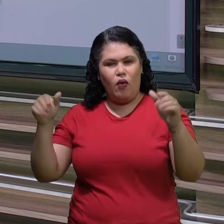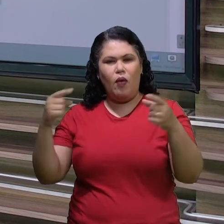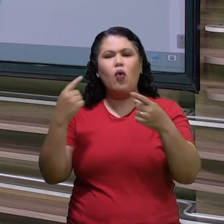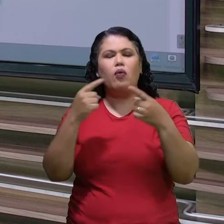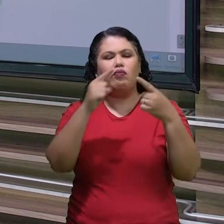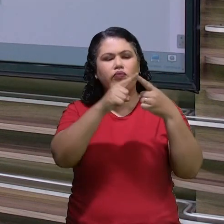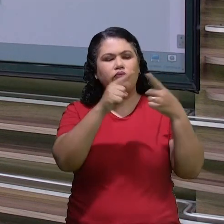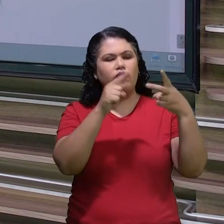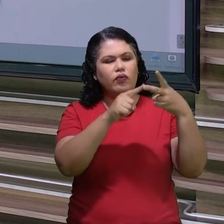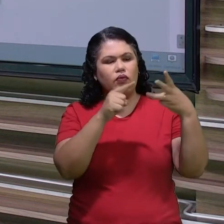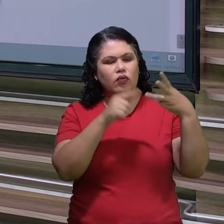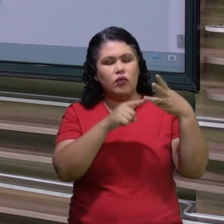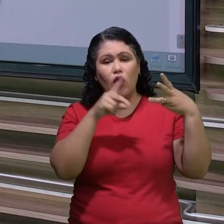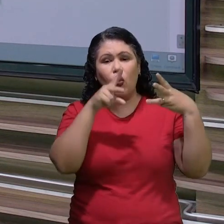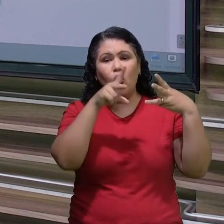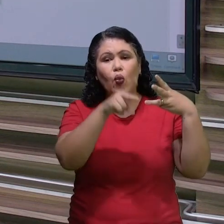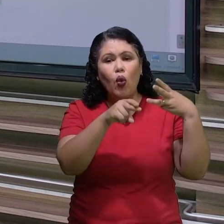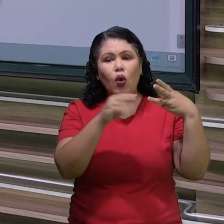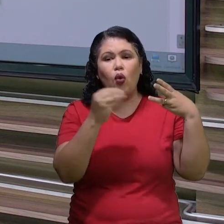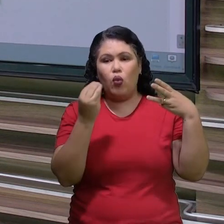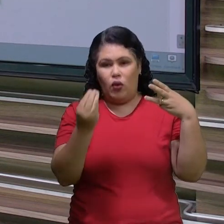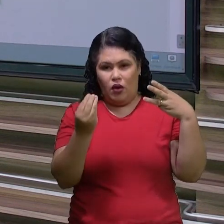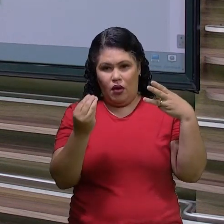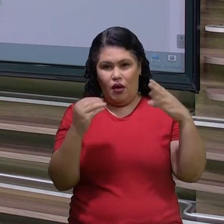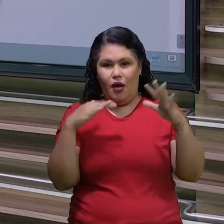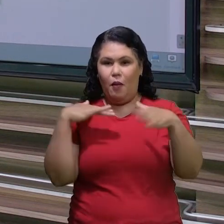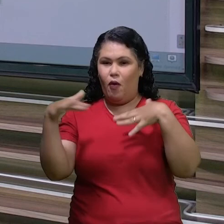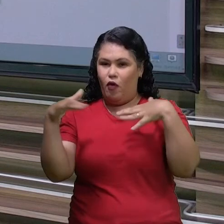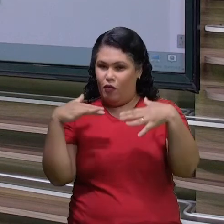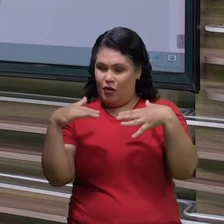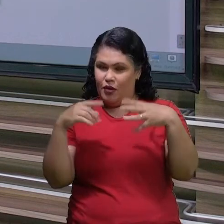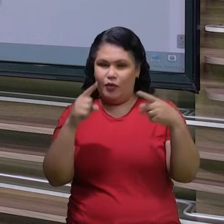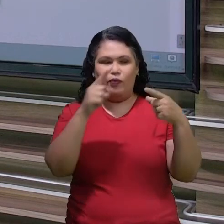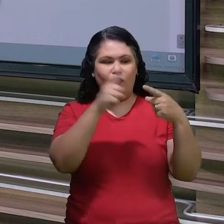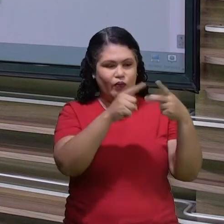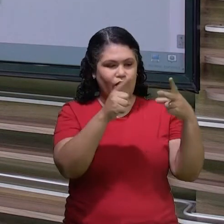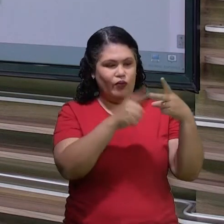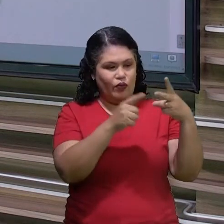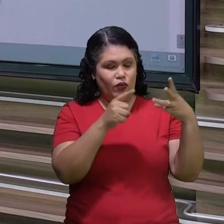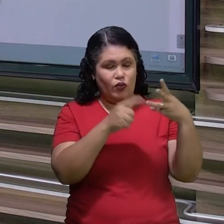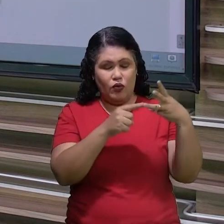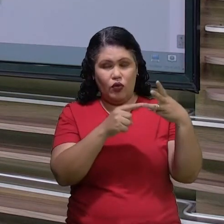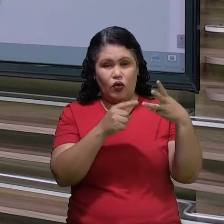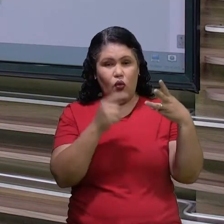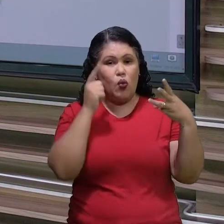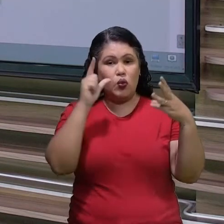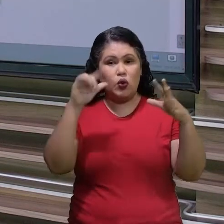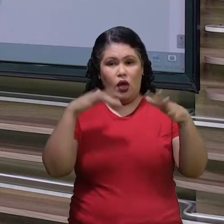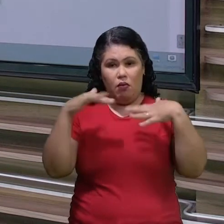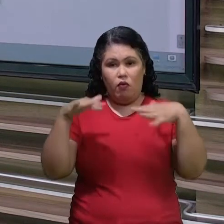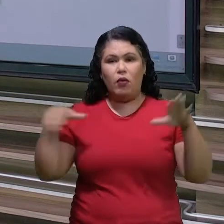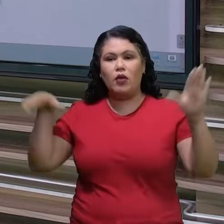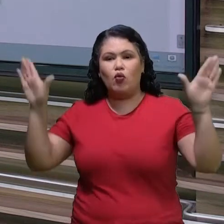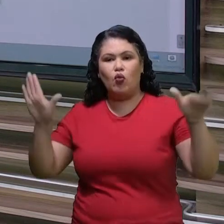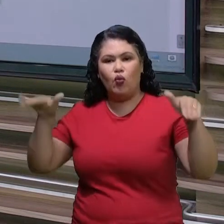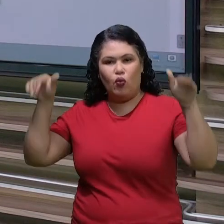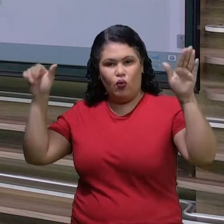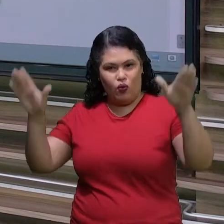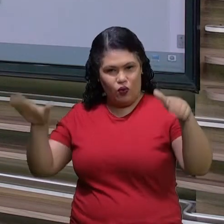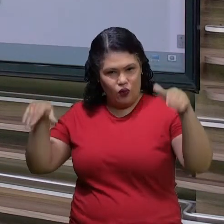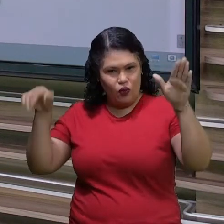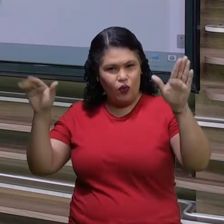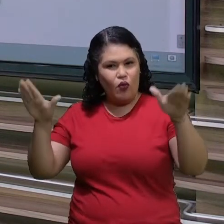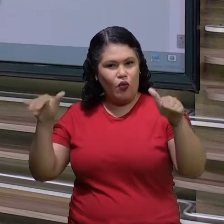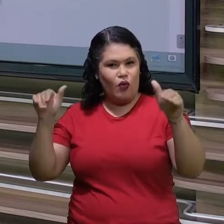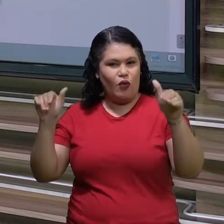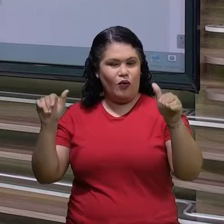o deslocamento. Muito bem, todos os três, eles possuem o mesmo deslocamento, tipo de deslocamento, através